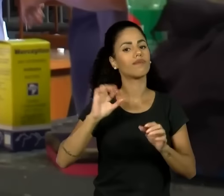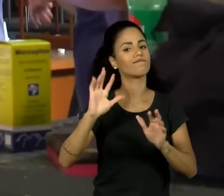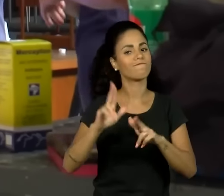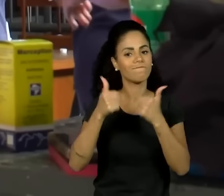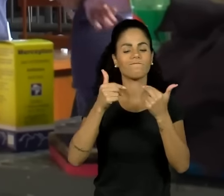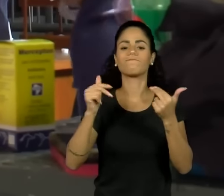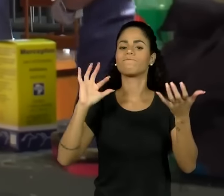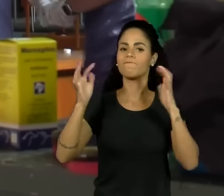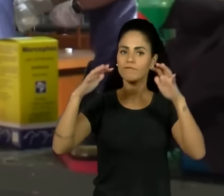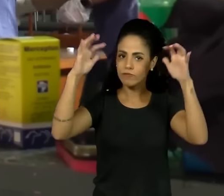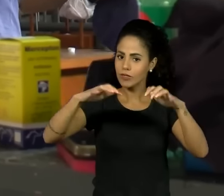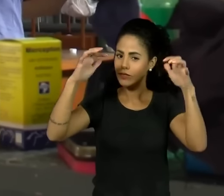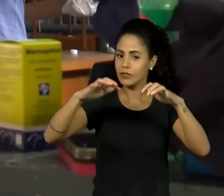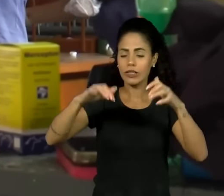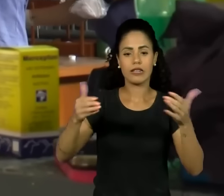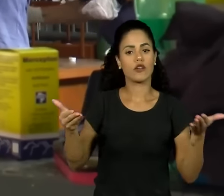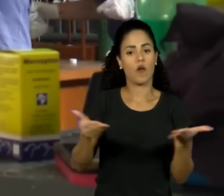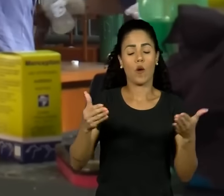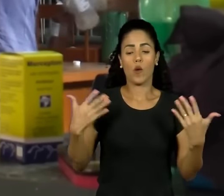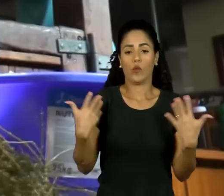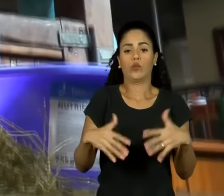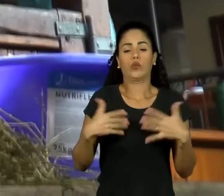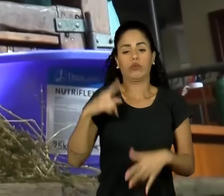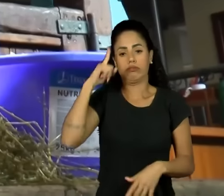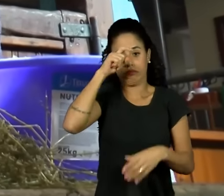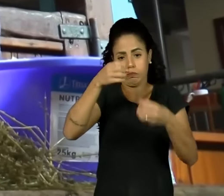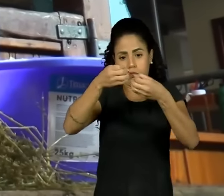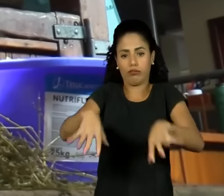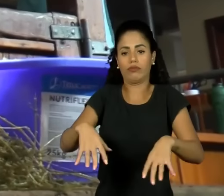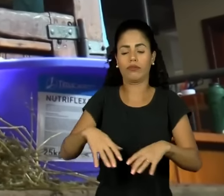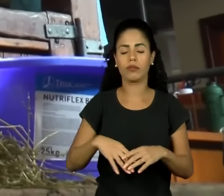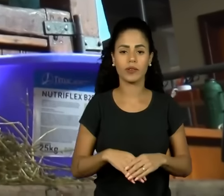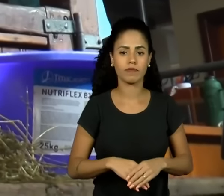socioambiental de proporções incalculáveis.